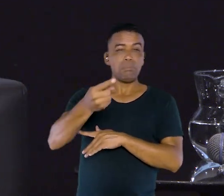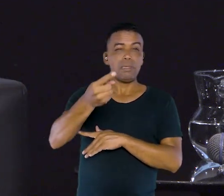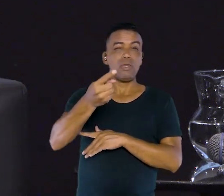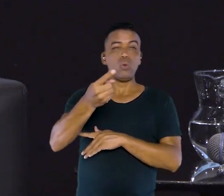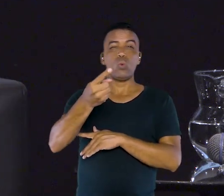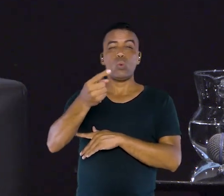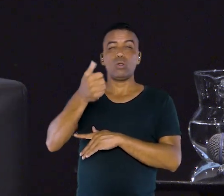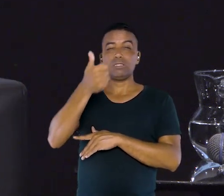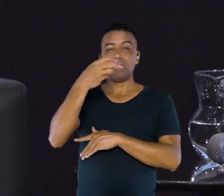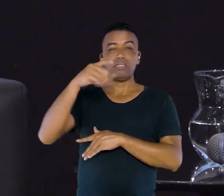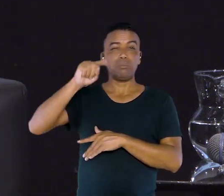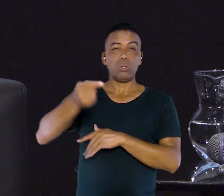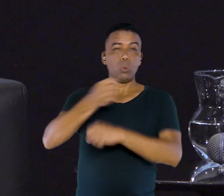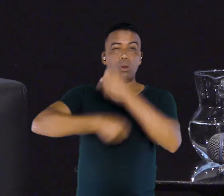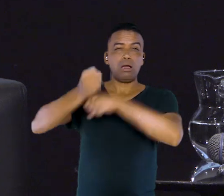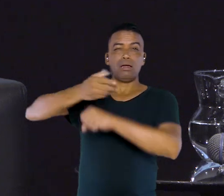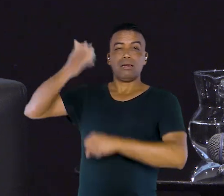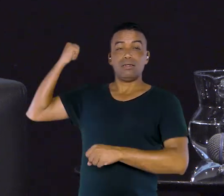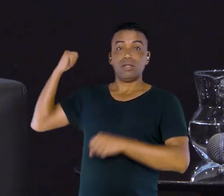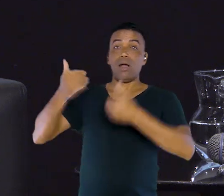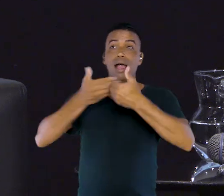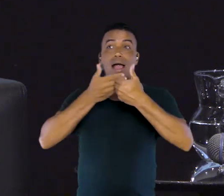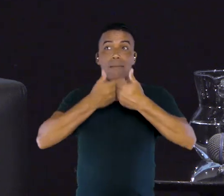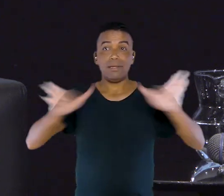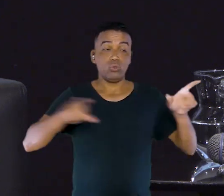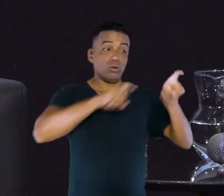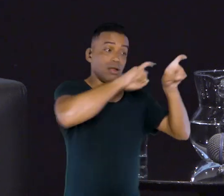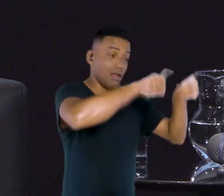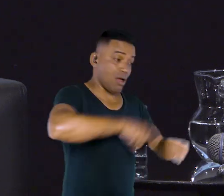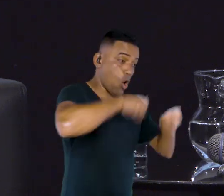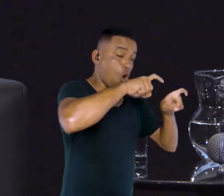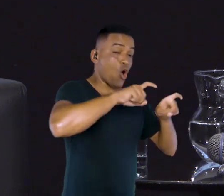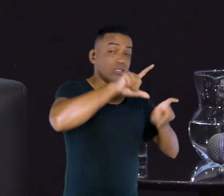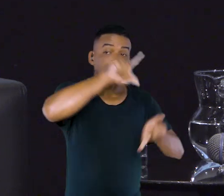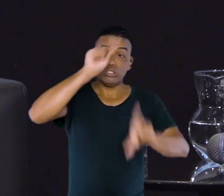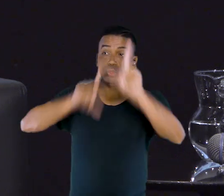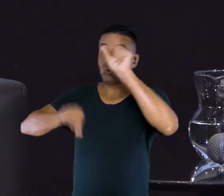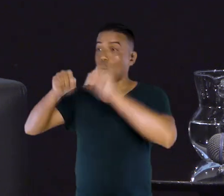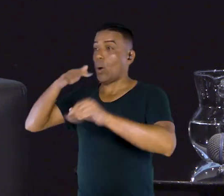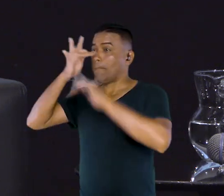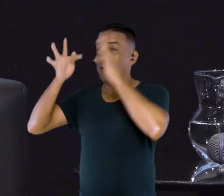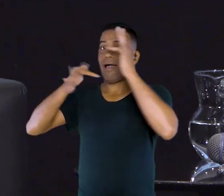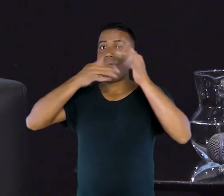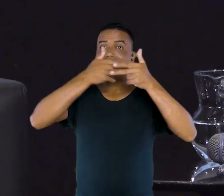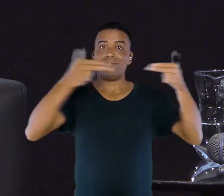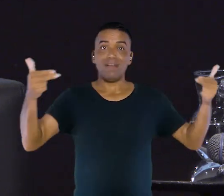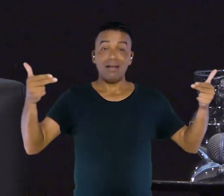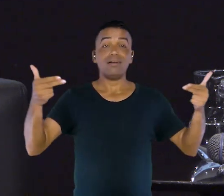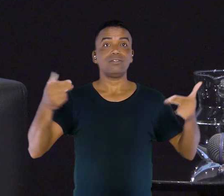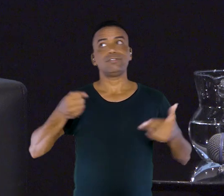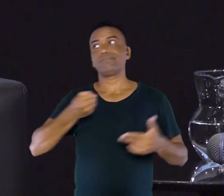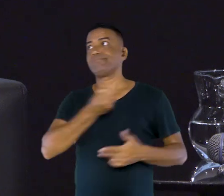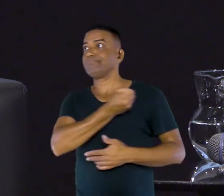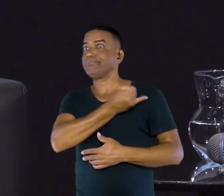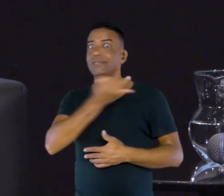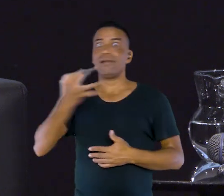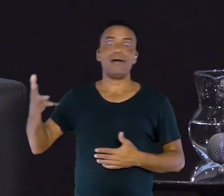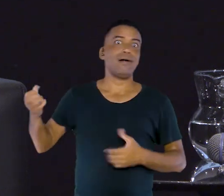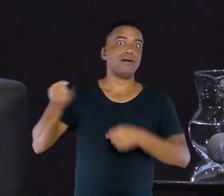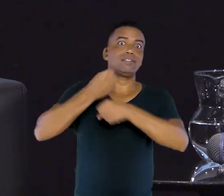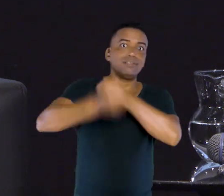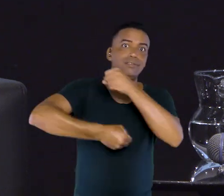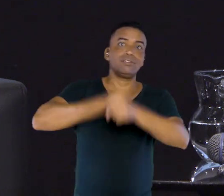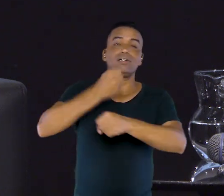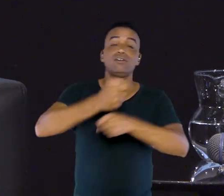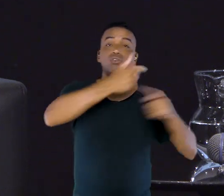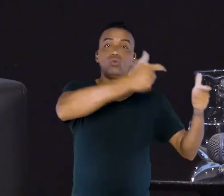Então, esse processo de abertura e produção de roça, de seleção de plantas e de plantio, ele tem milhares de anos. Foi acontecendo em